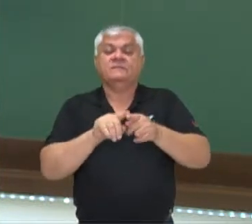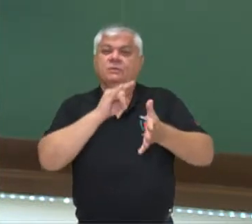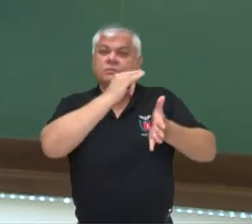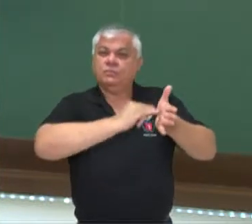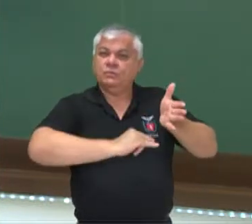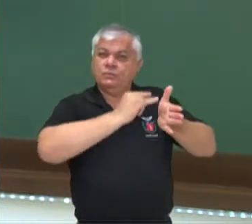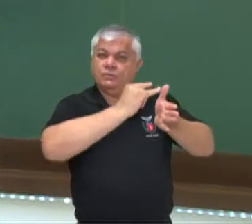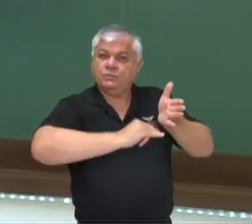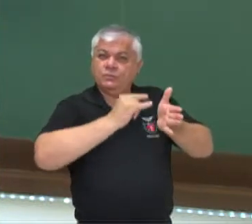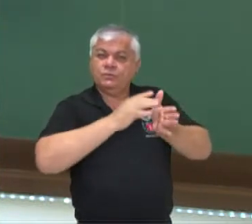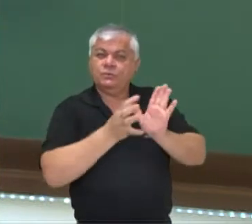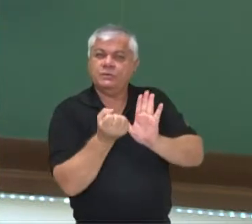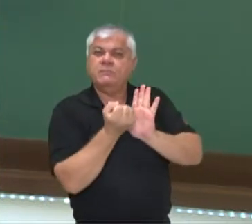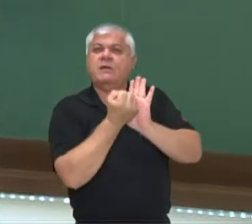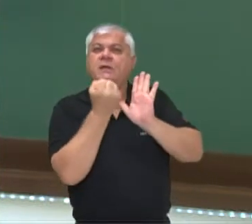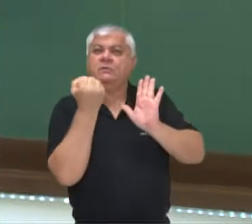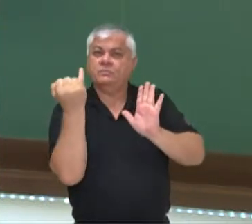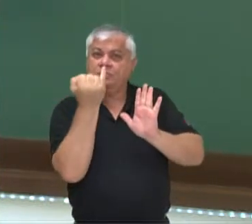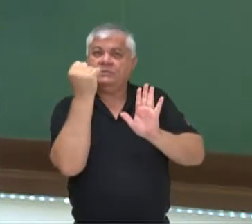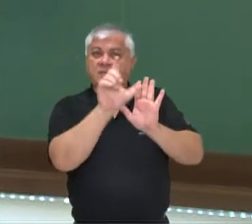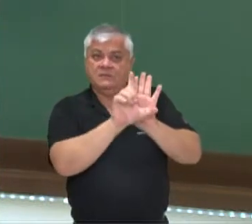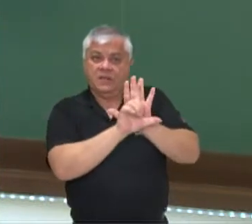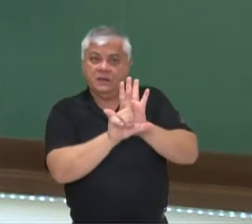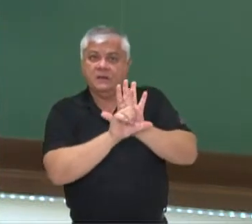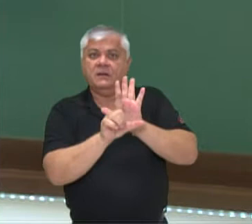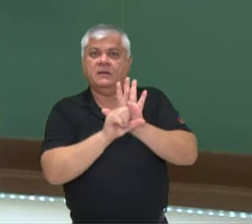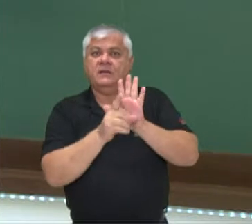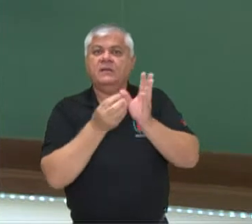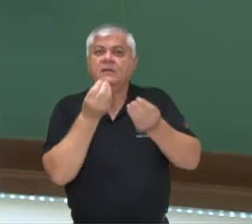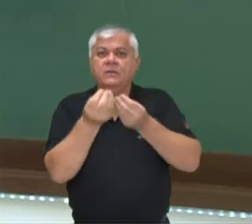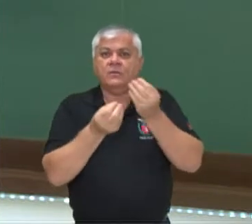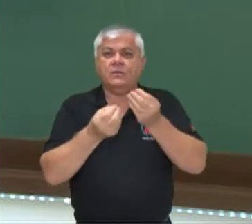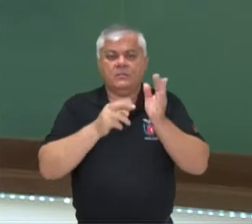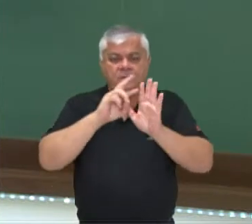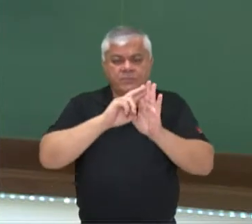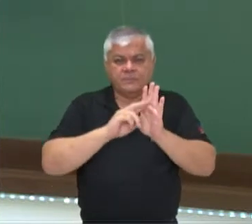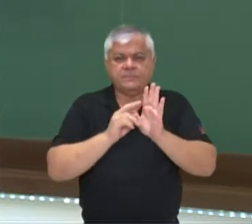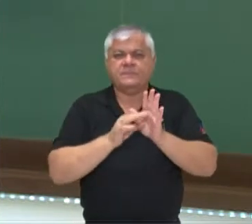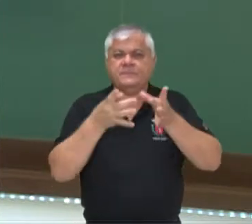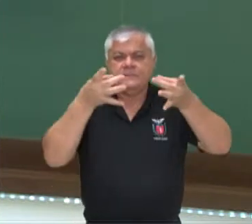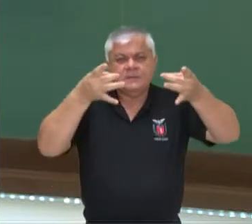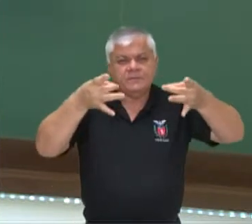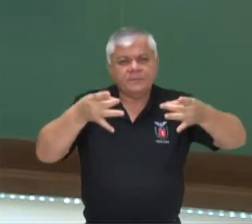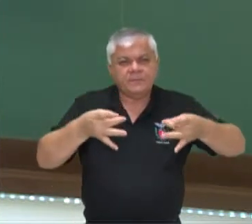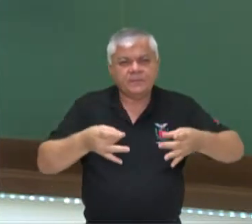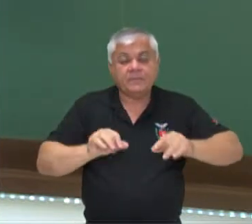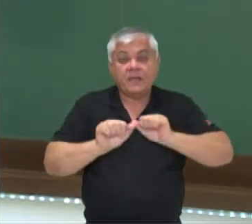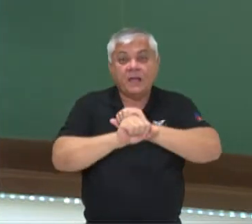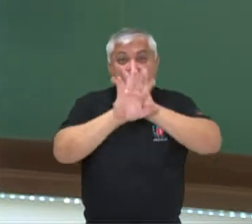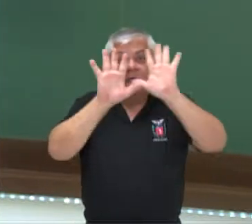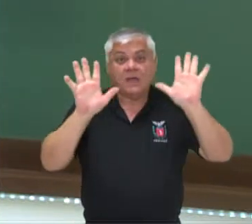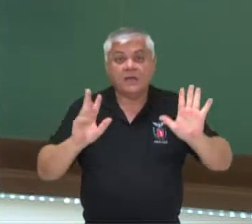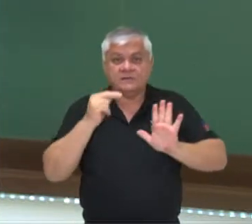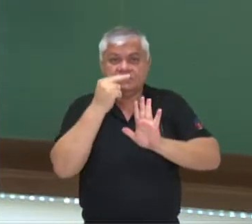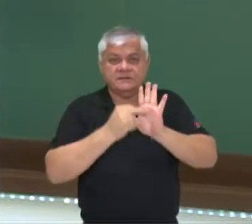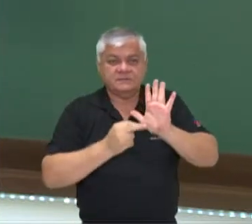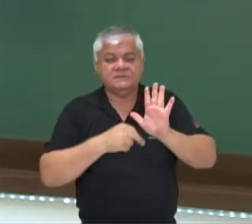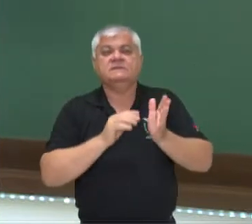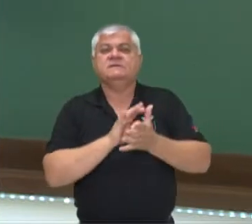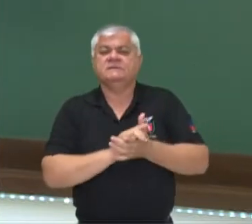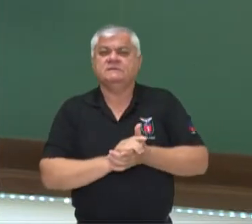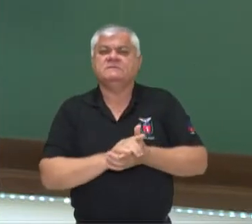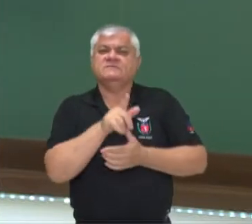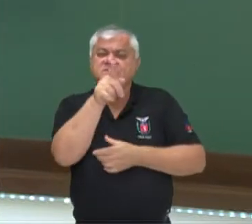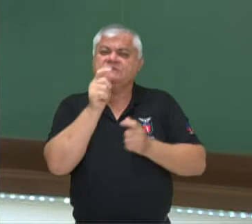os marcos legais para a construção do regimento escolar, tudo muito bem estruturado, muito claro para vocês. e você pode